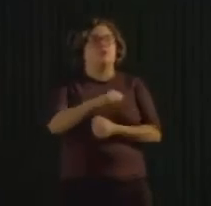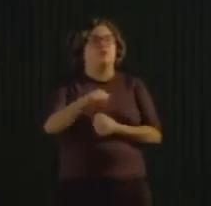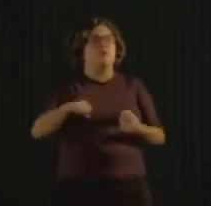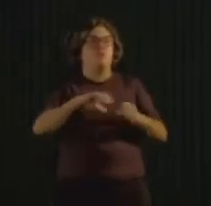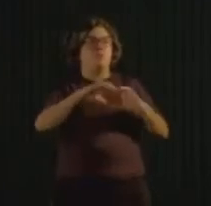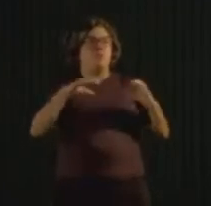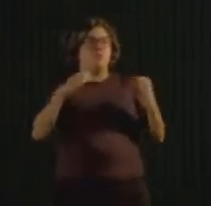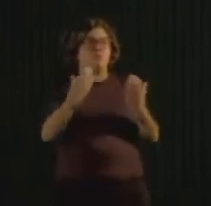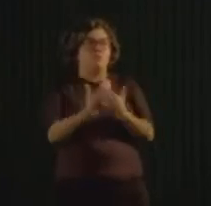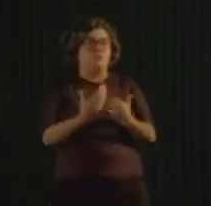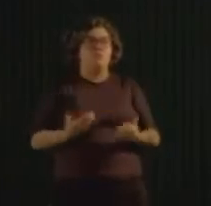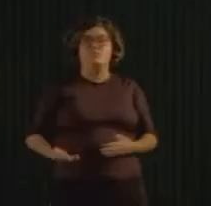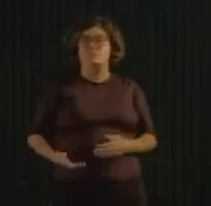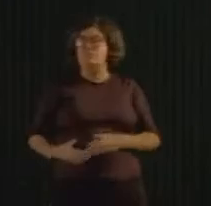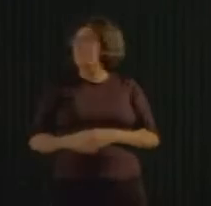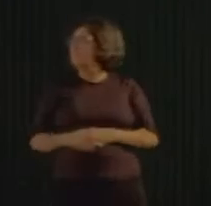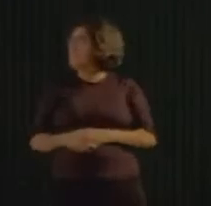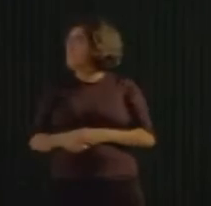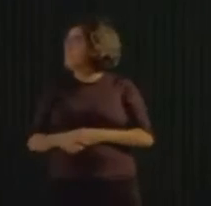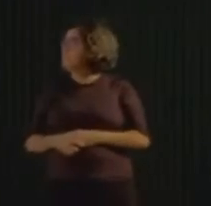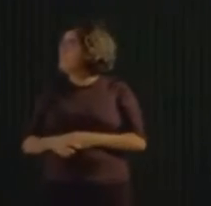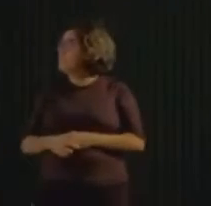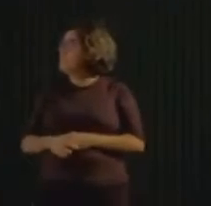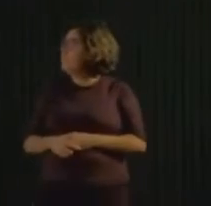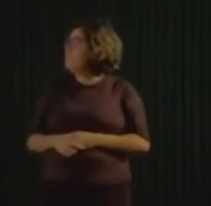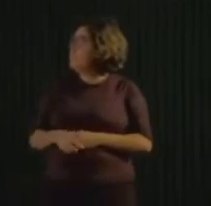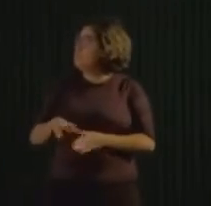sustentabilidade para a comunidade do surf.